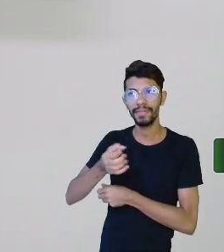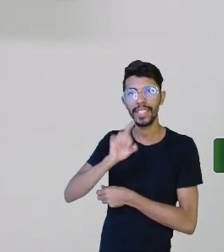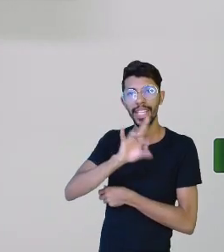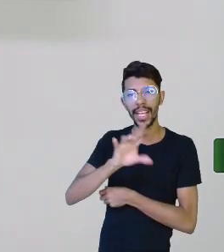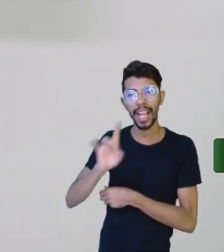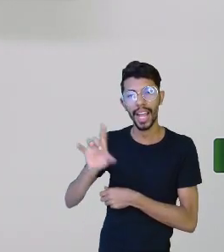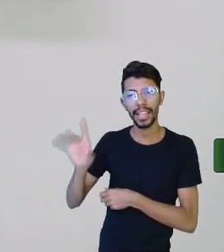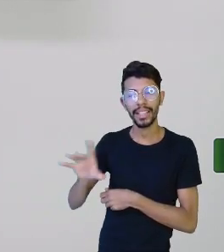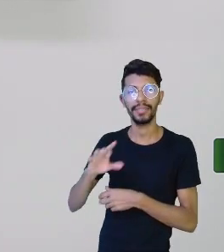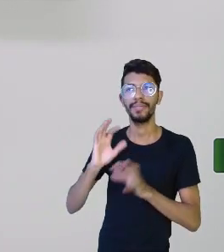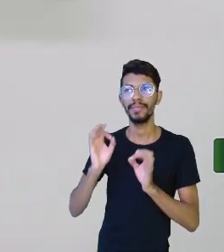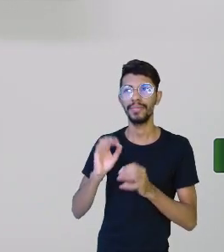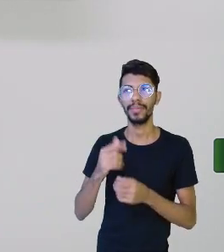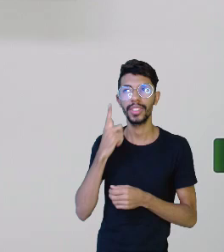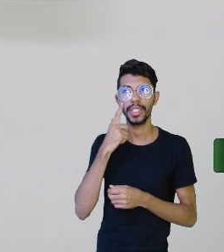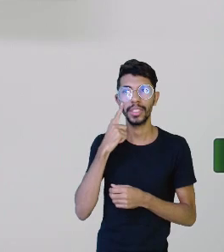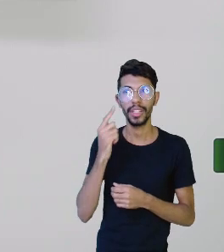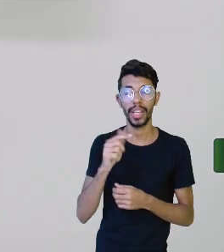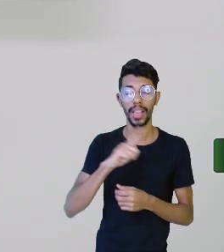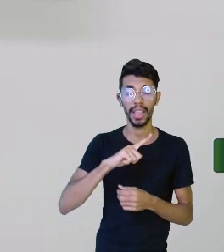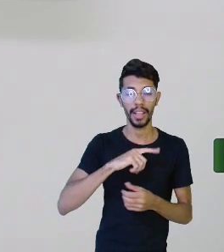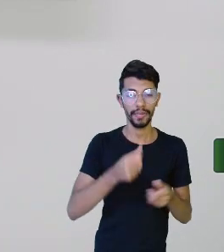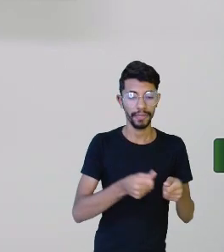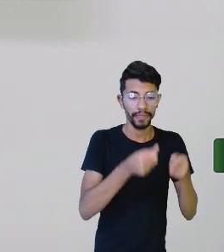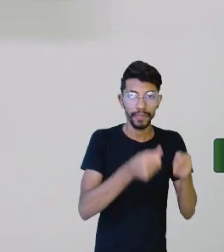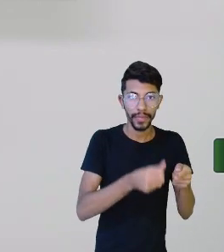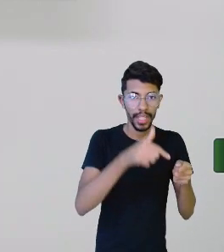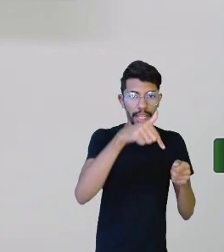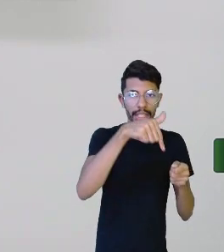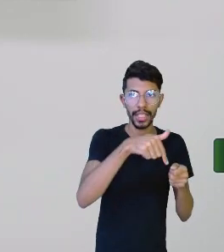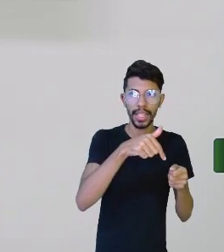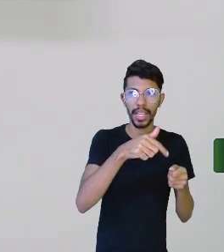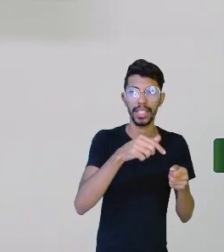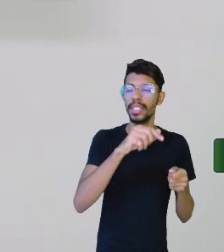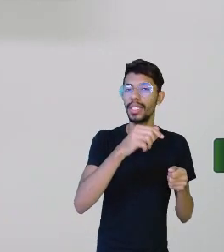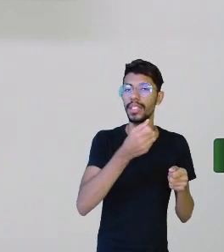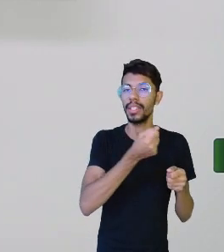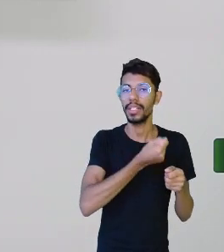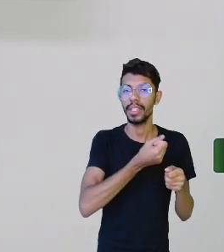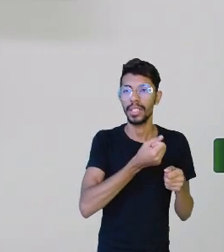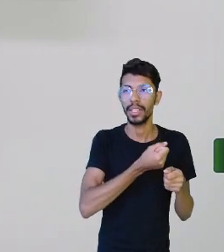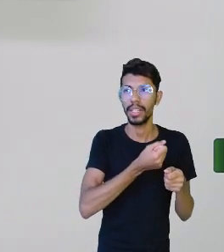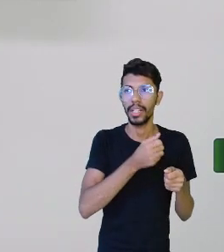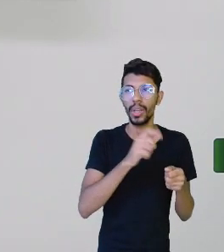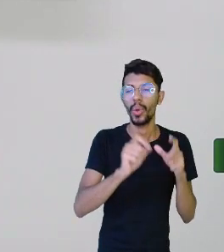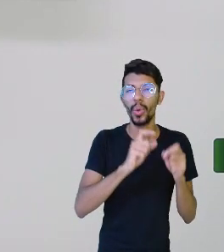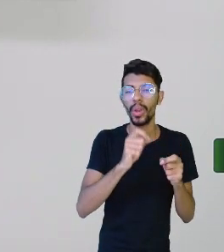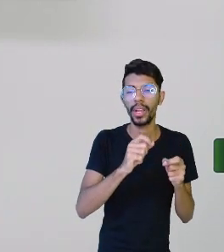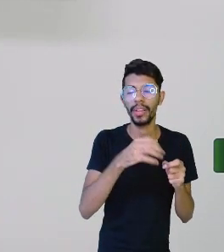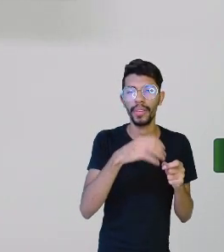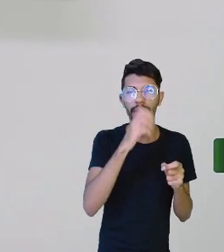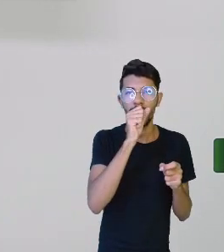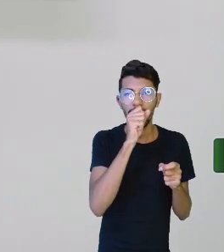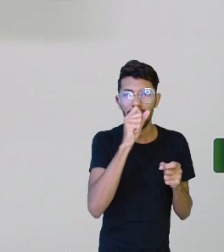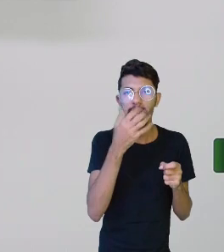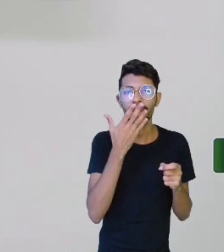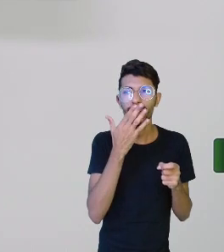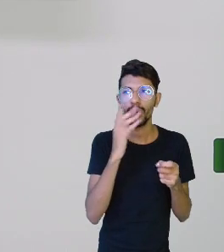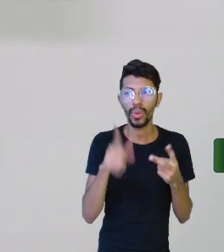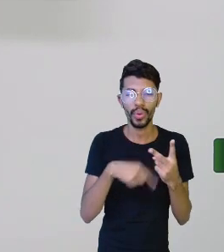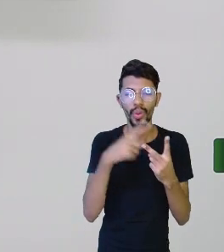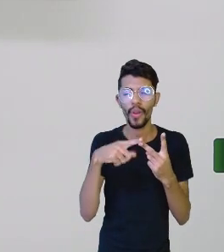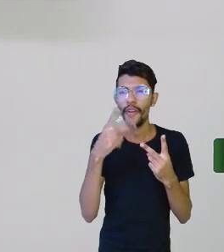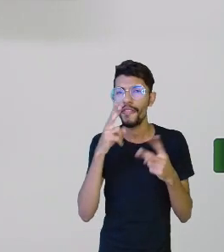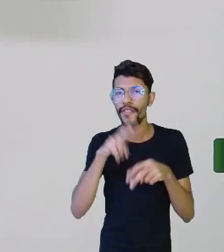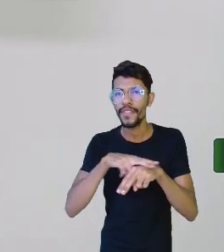cada saquinho. Olha só, teve um saquinho que ela colocou as tampinhas laranjas, no outro saquinho